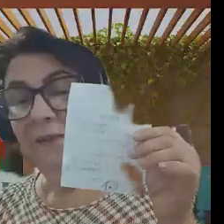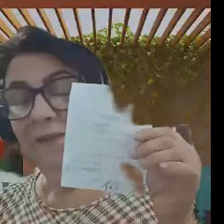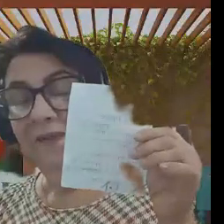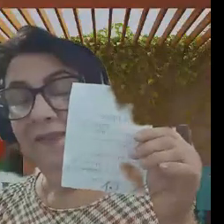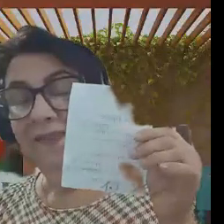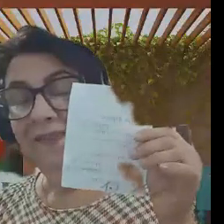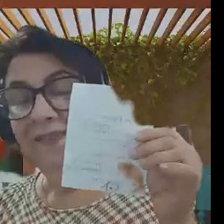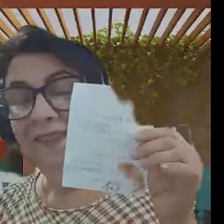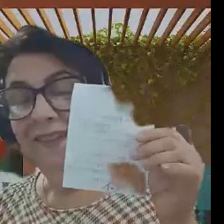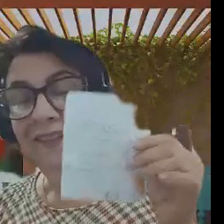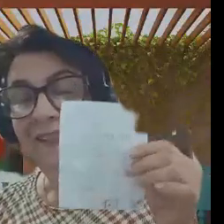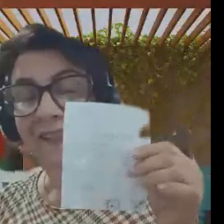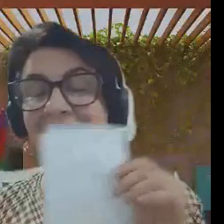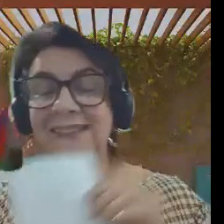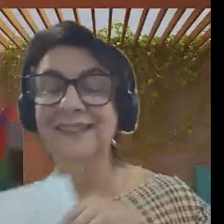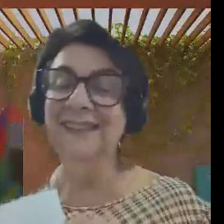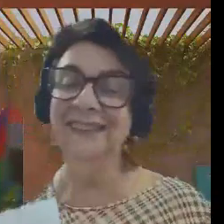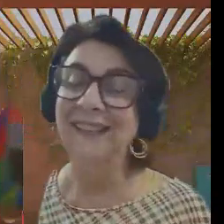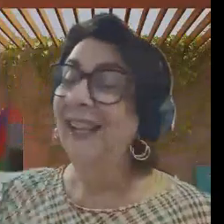Tá bom?